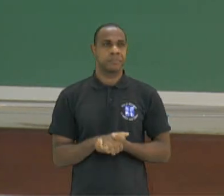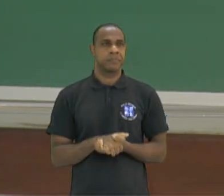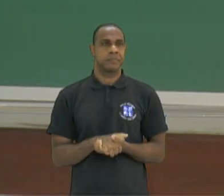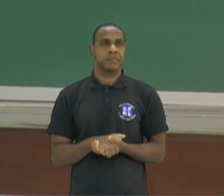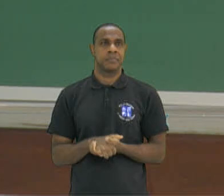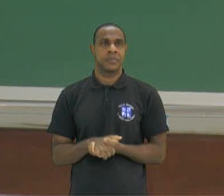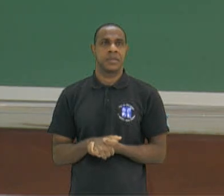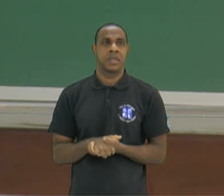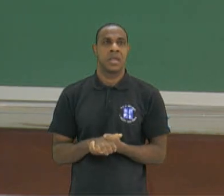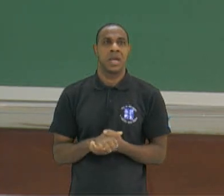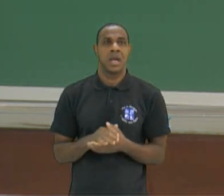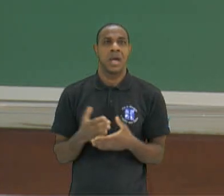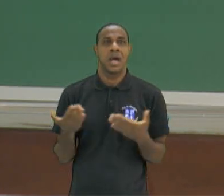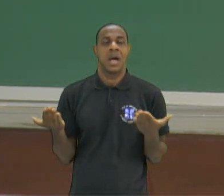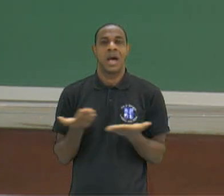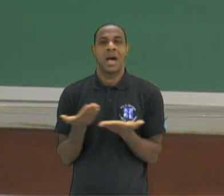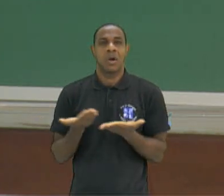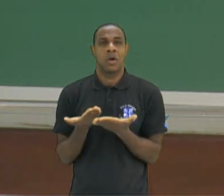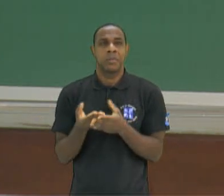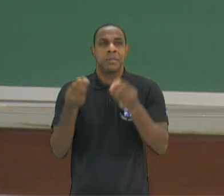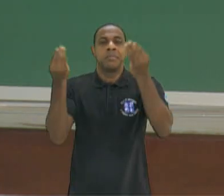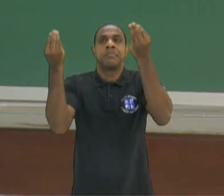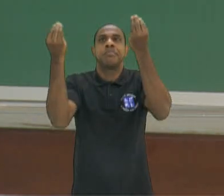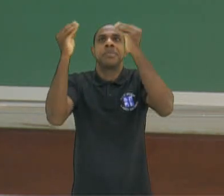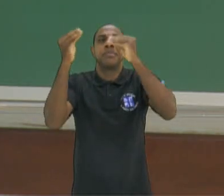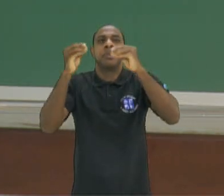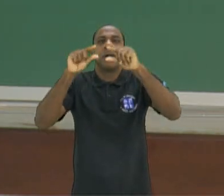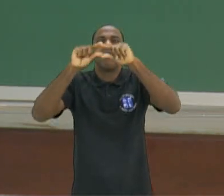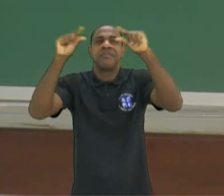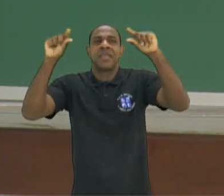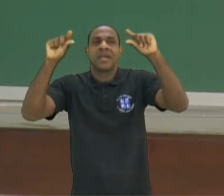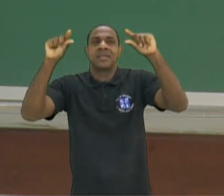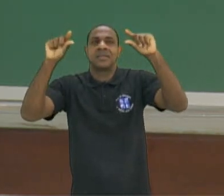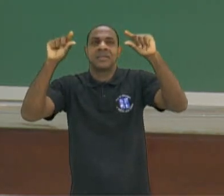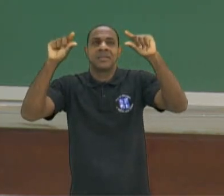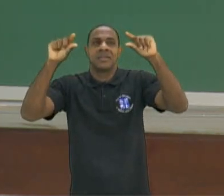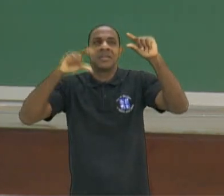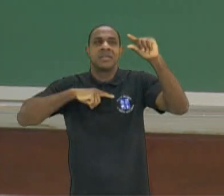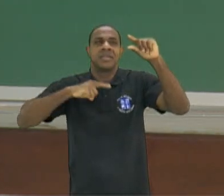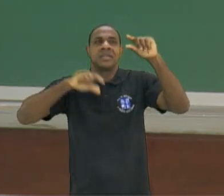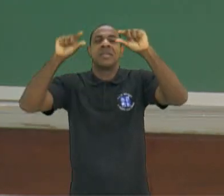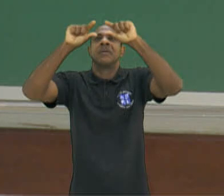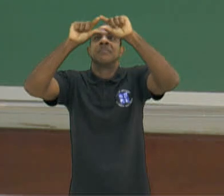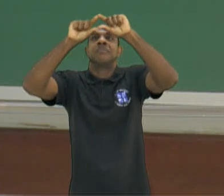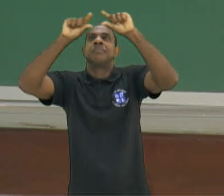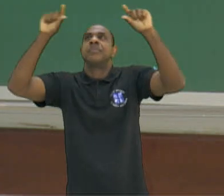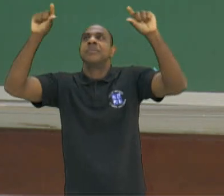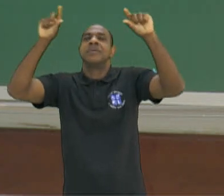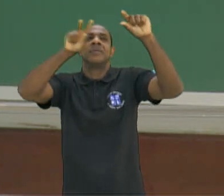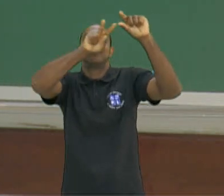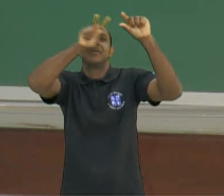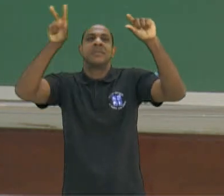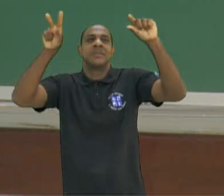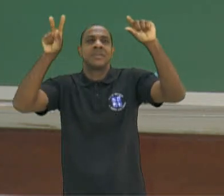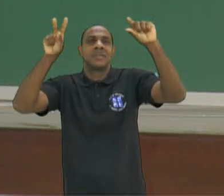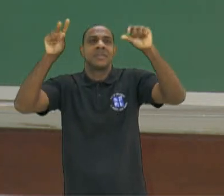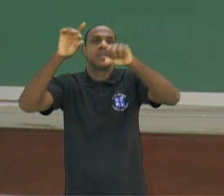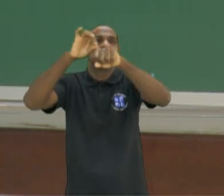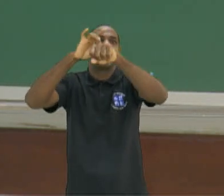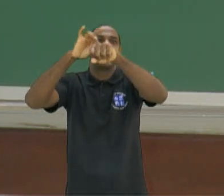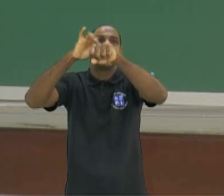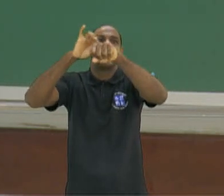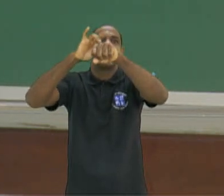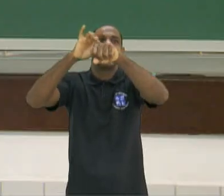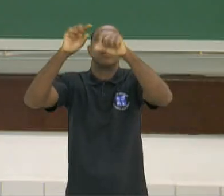sentences. Para completar as nossas frases, nós temos os discourse markers em negrito e